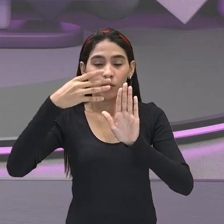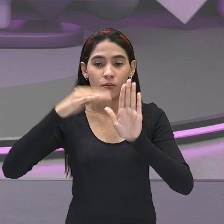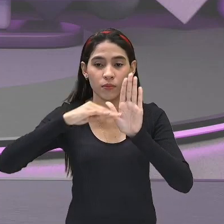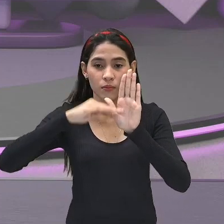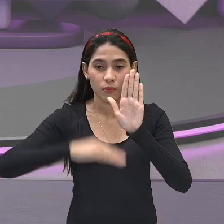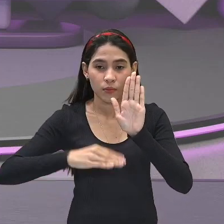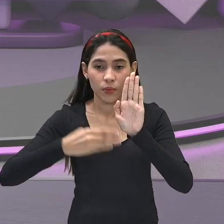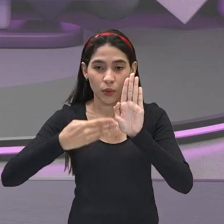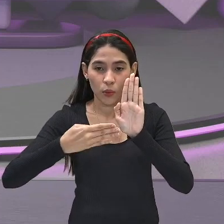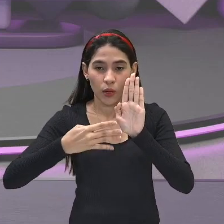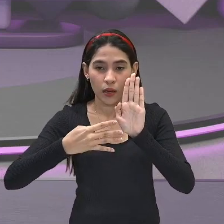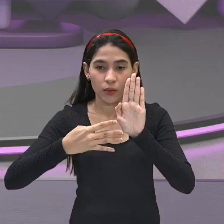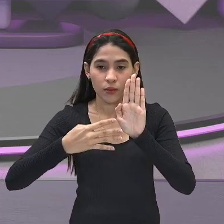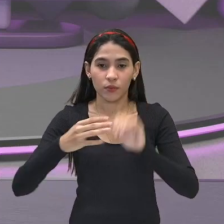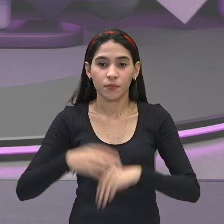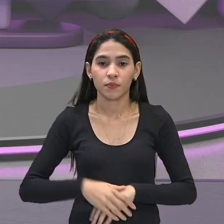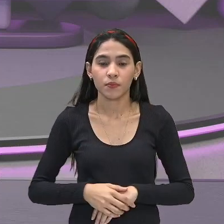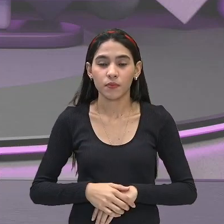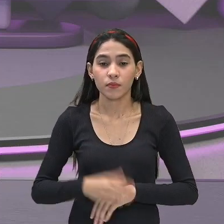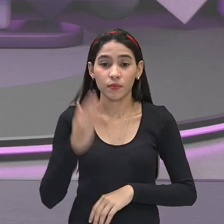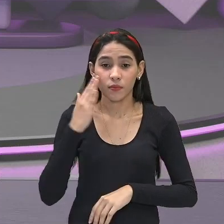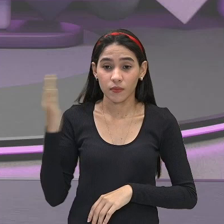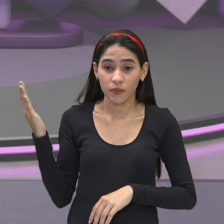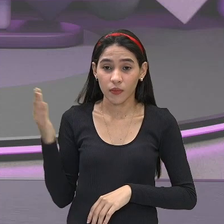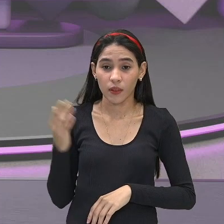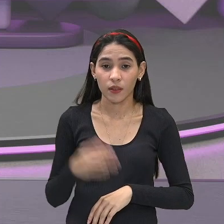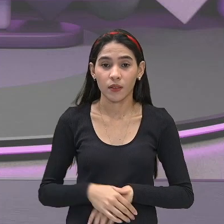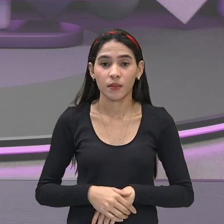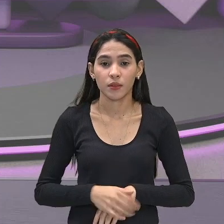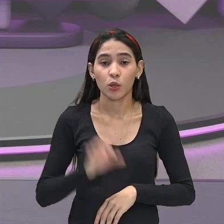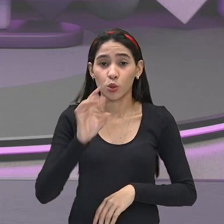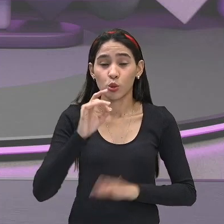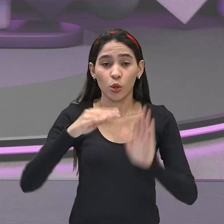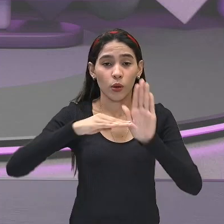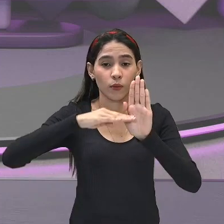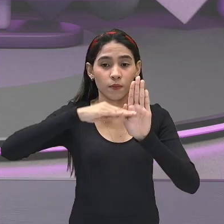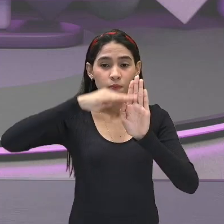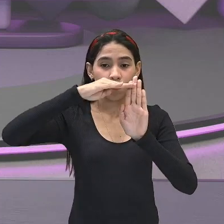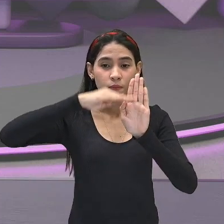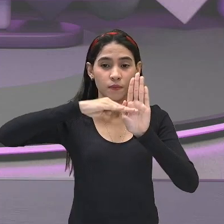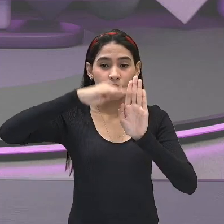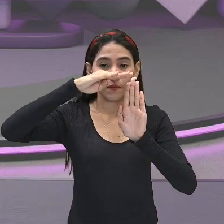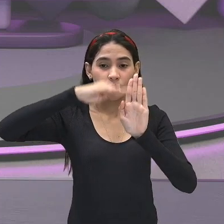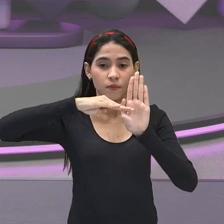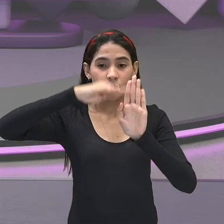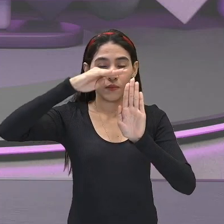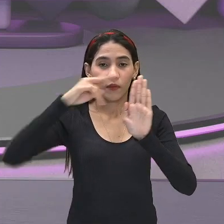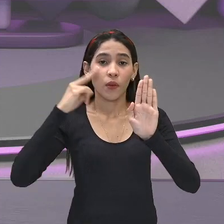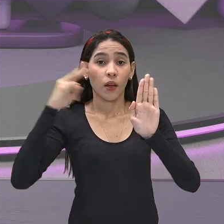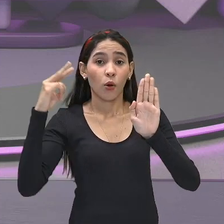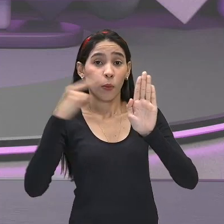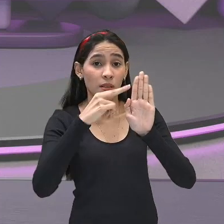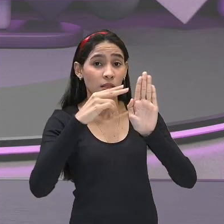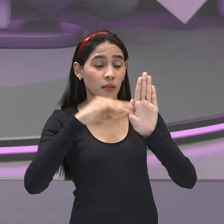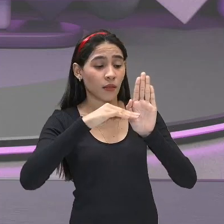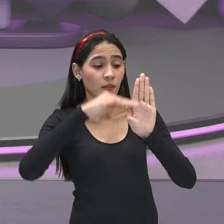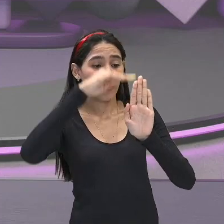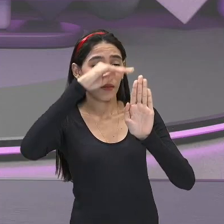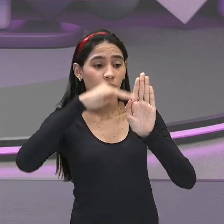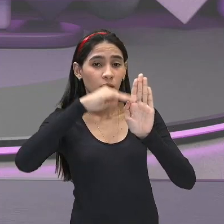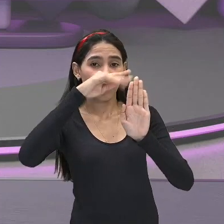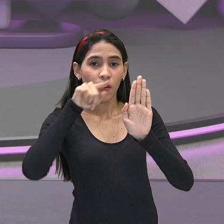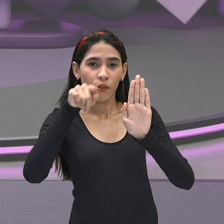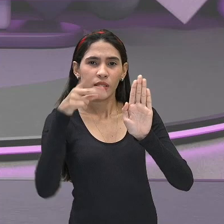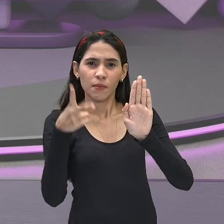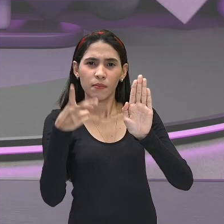ó. Então, nós temos, olhando somente a parte de cima, né, do meio para cima ali da pedra. Vocês conseguem